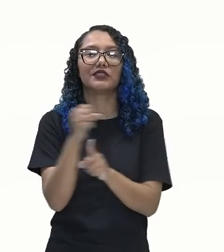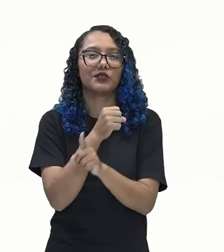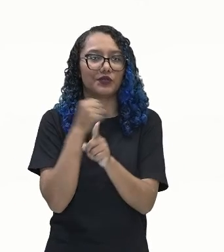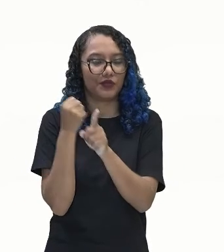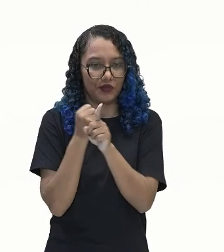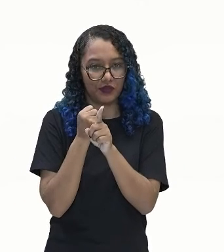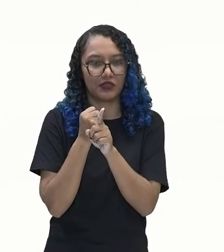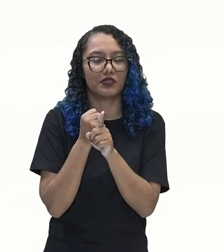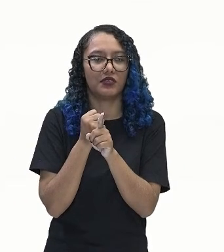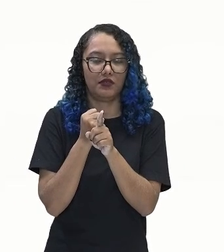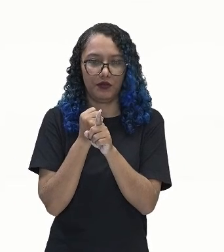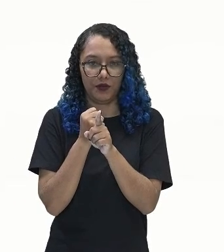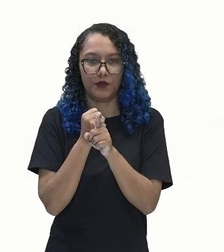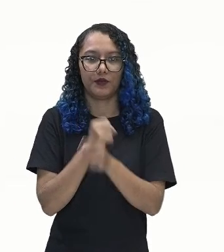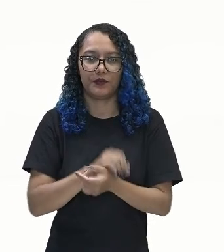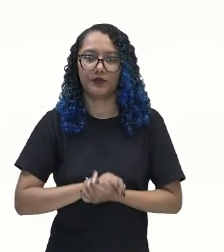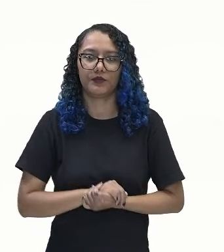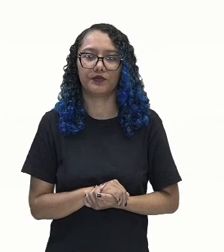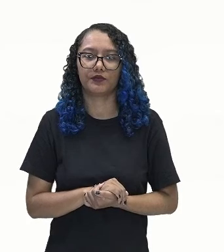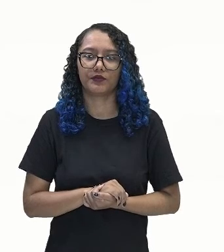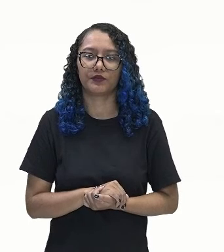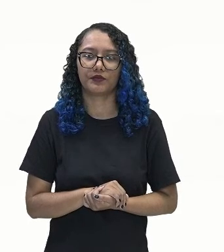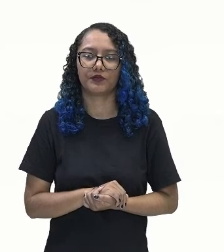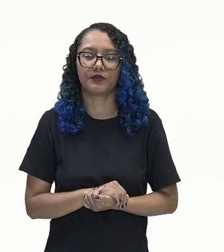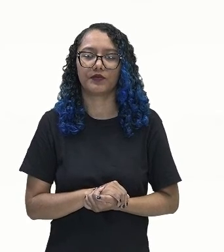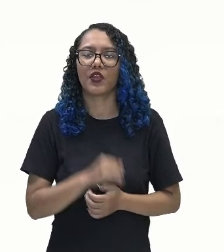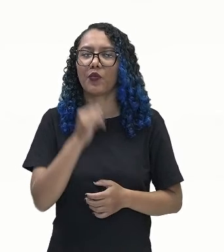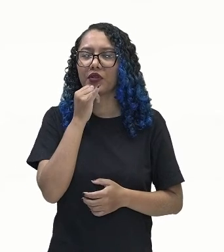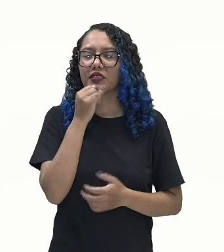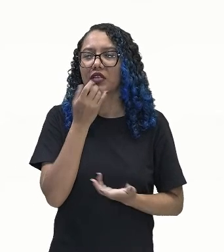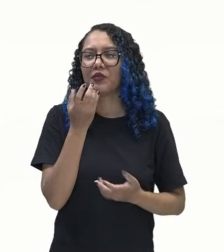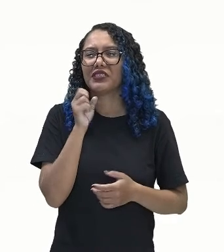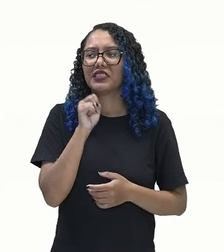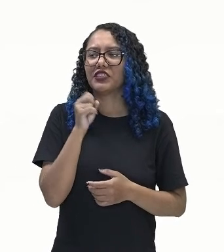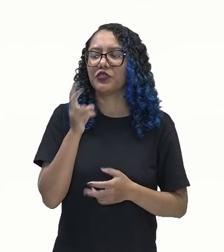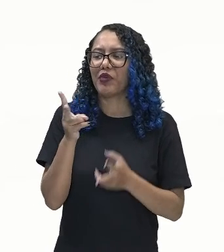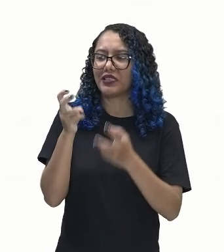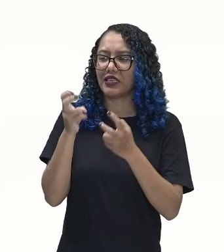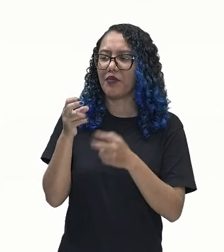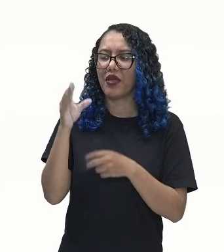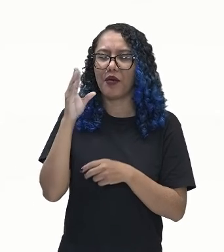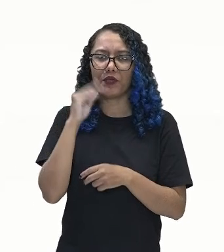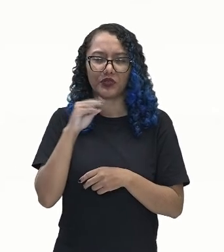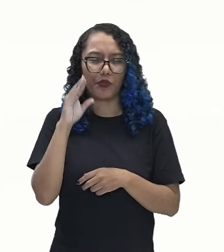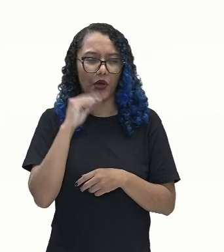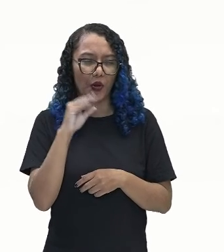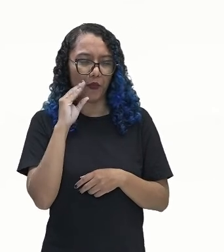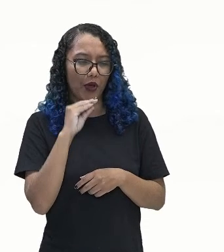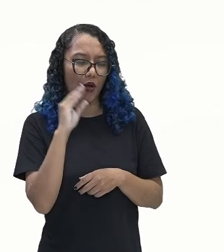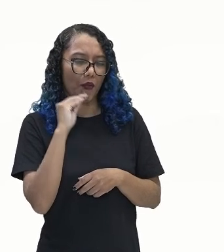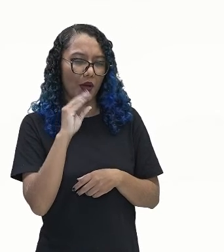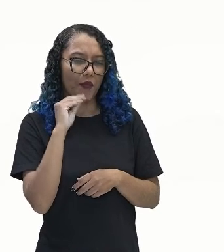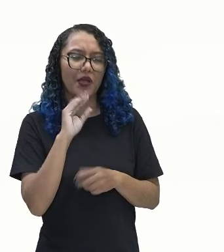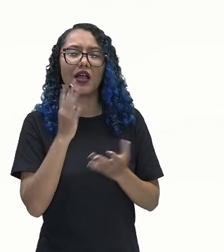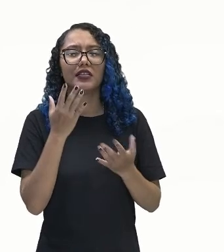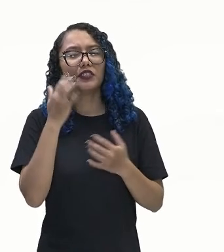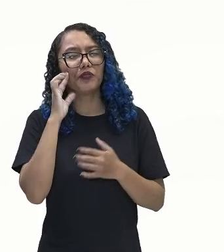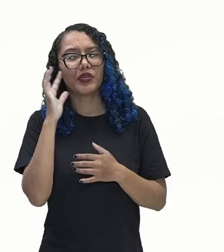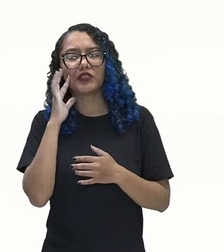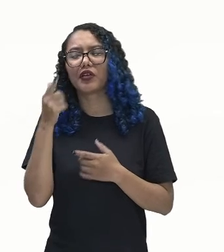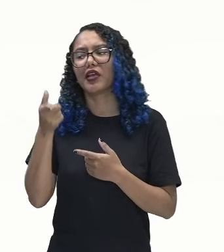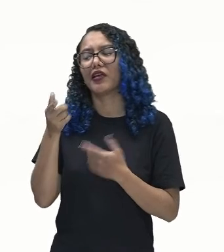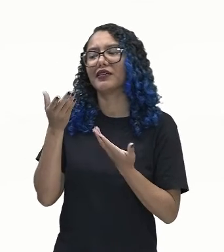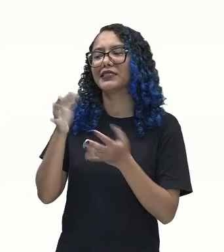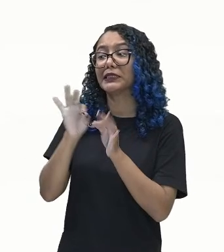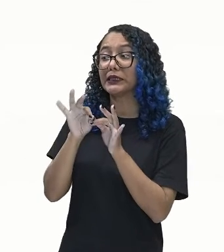social. Mostra, provavelmente, quando a gente vê uma pessoa falando desse jeito, a gente já imagina que é uma pessoa simples, que